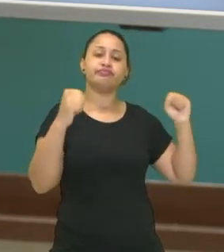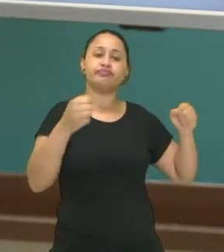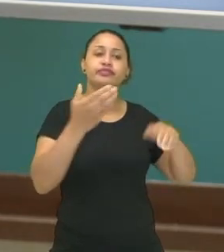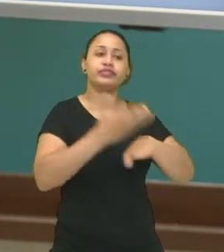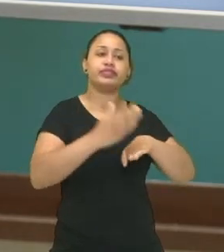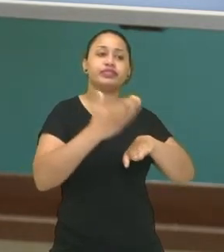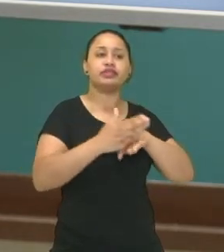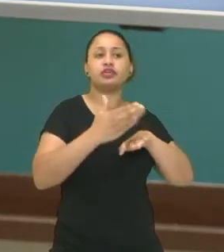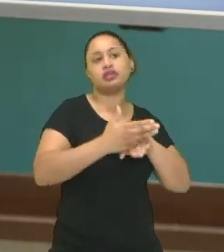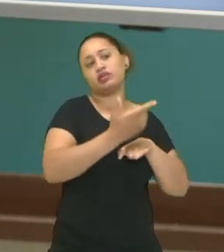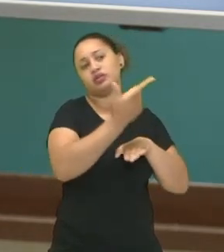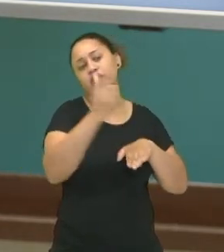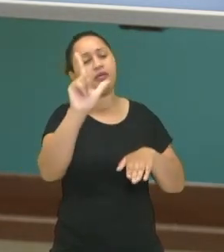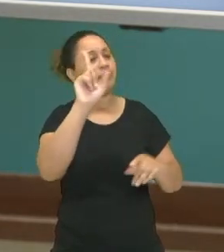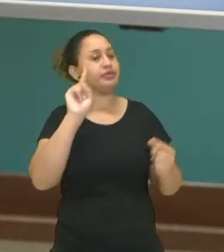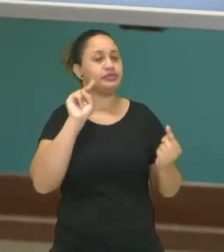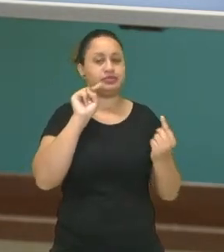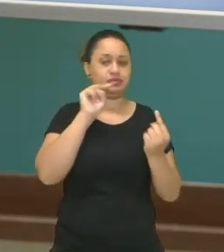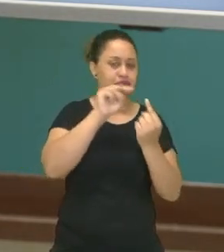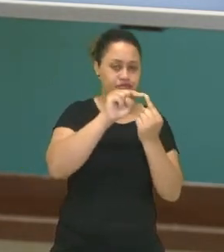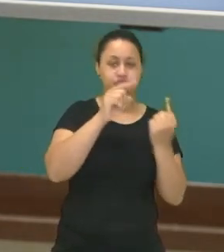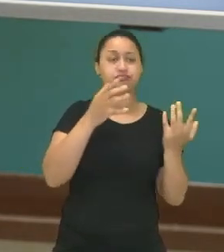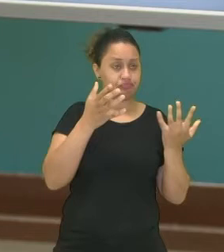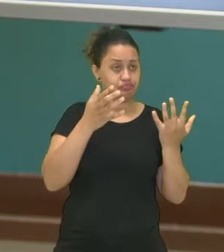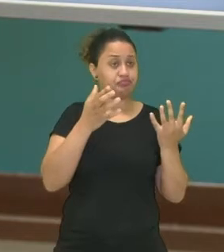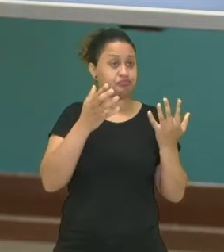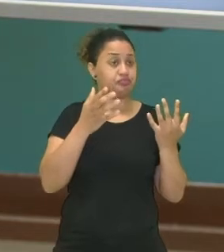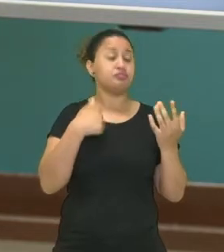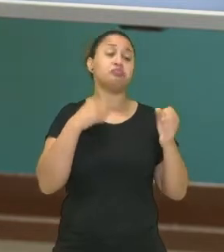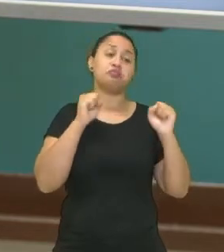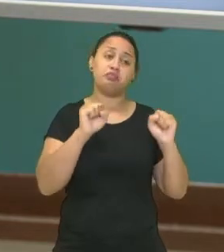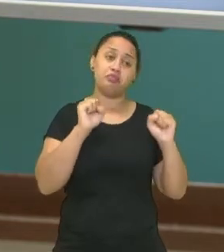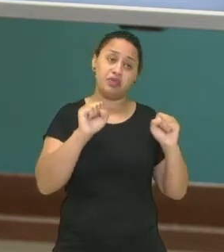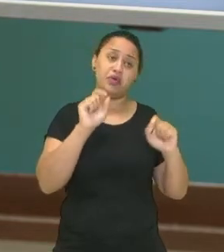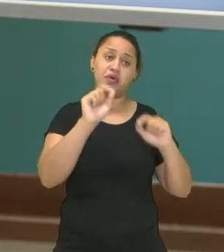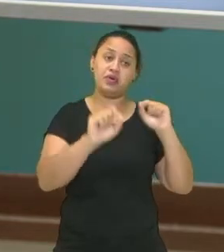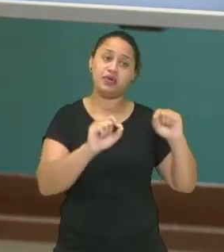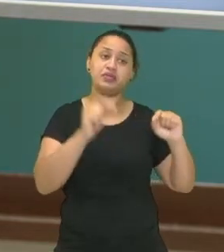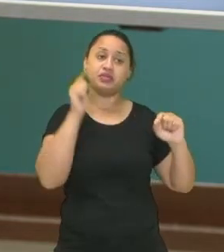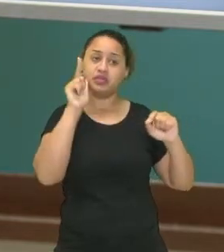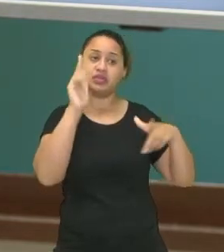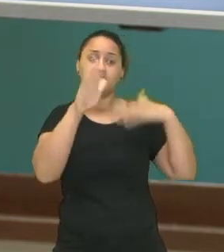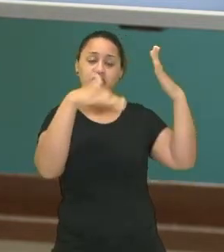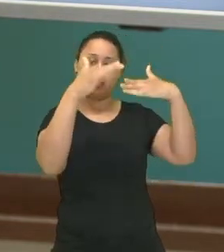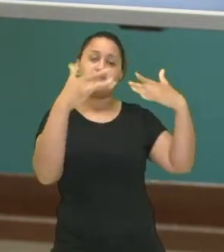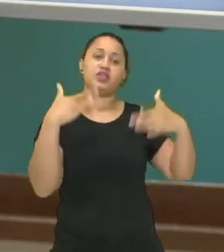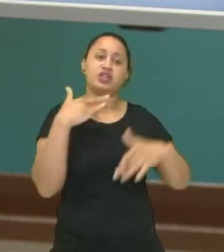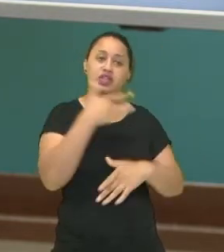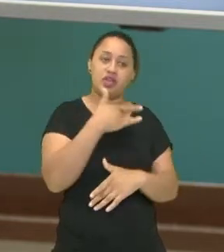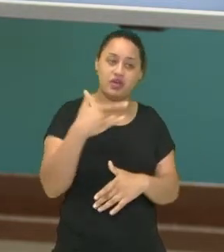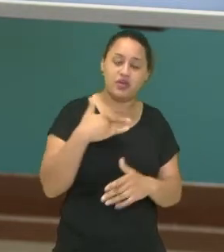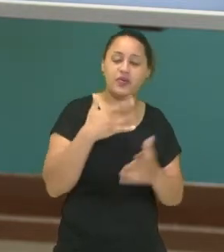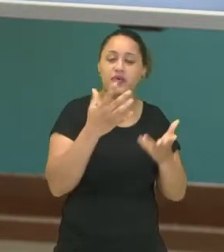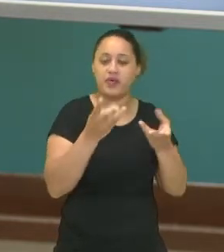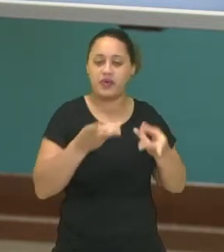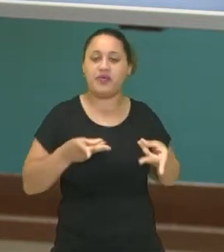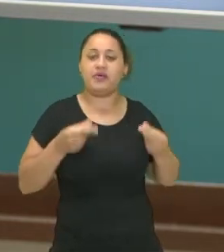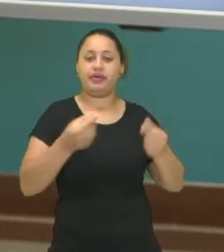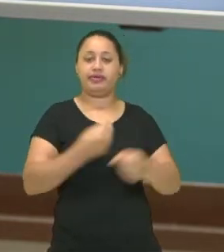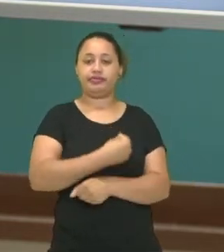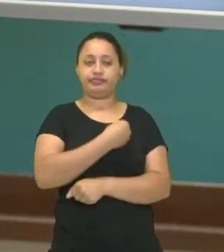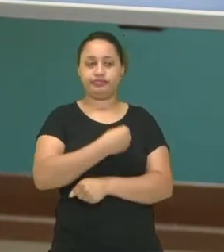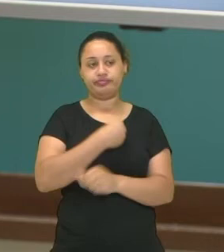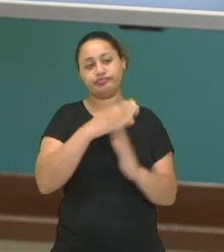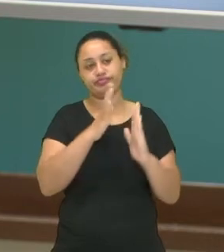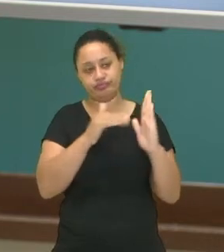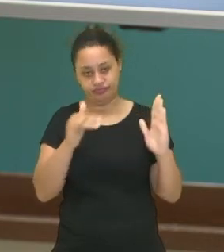com outras finalidades, sejam elas para desenvolver a saúde, qualidade de vida,